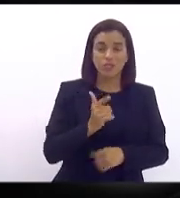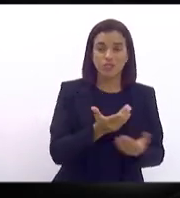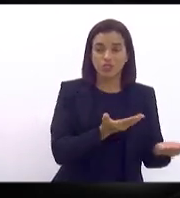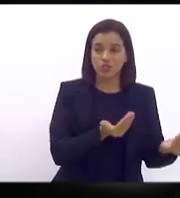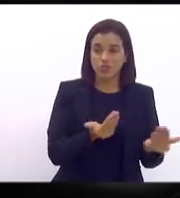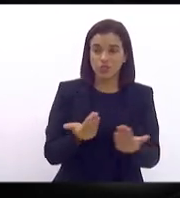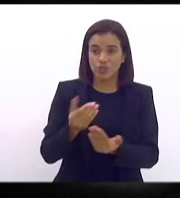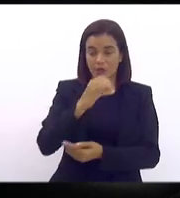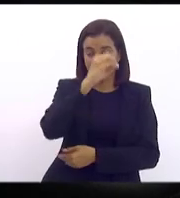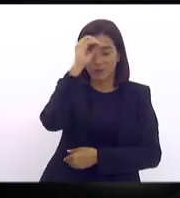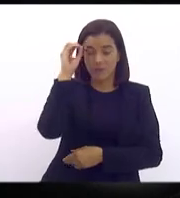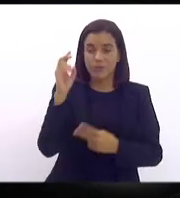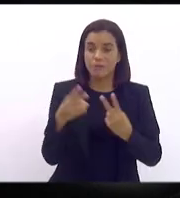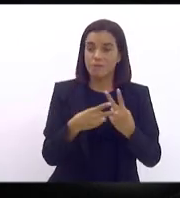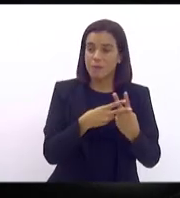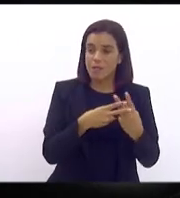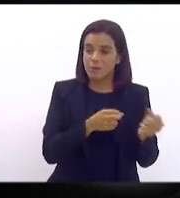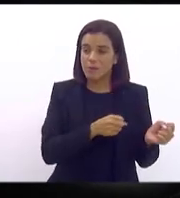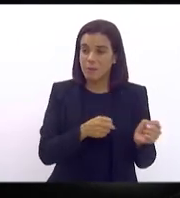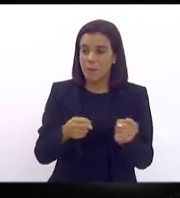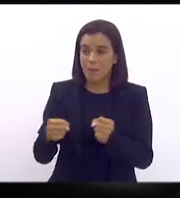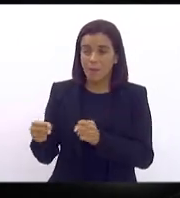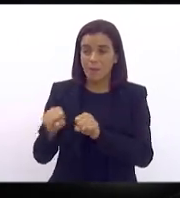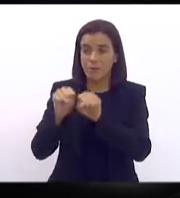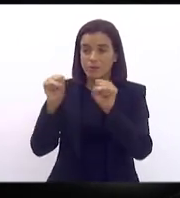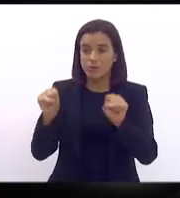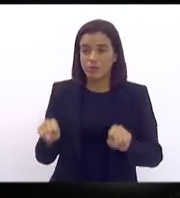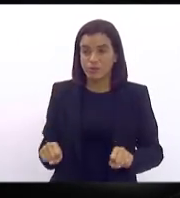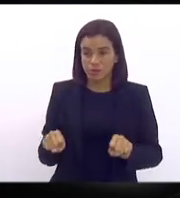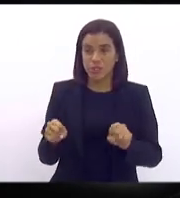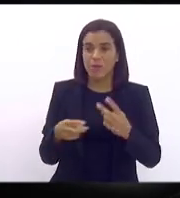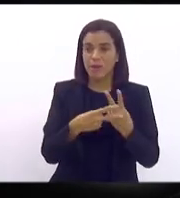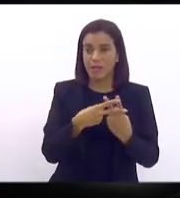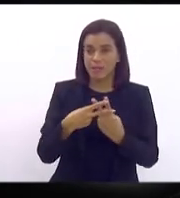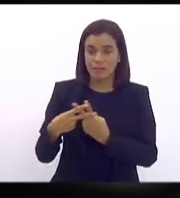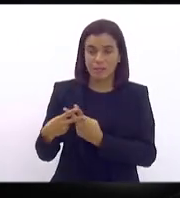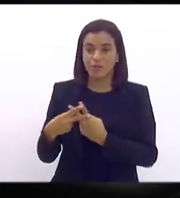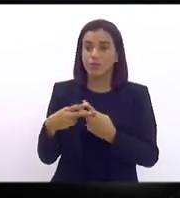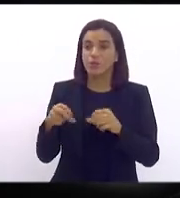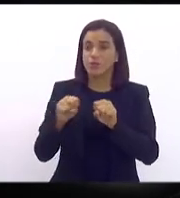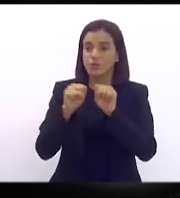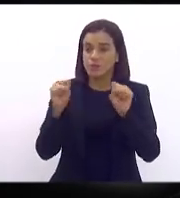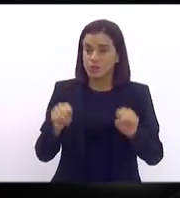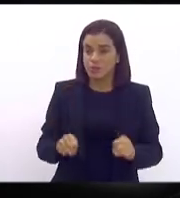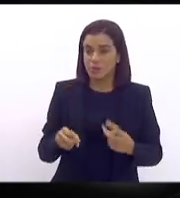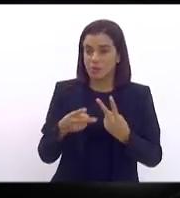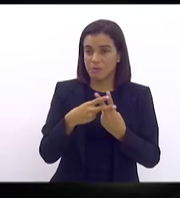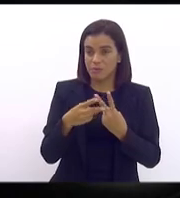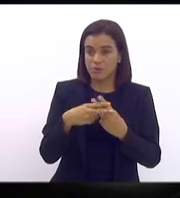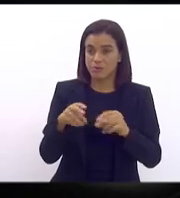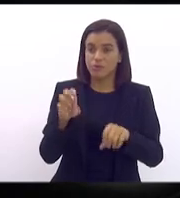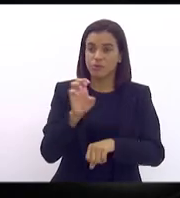inocentes presos, passando pelo sistema carcerário, e nós sabemos que o sistema prisional, principalmente do Estado do Rio de Janeiro, é